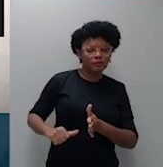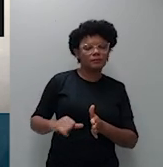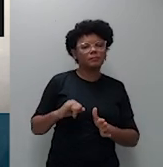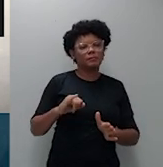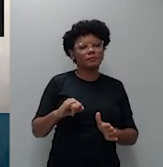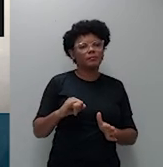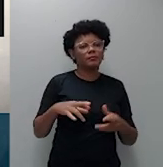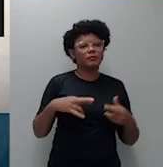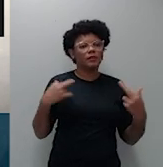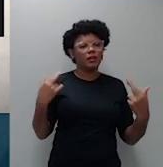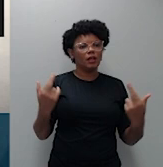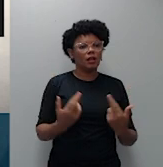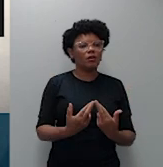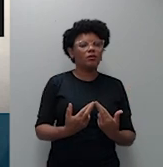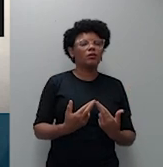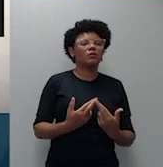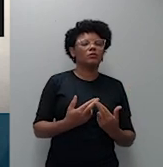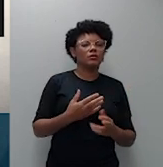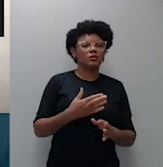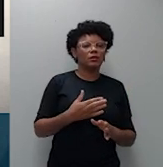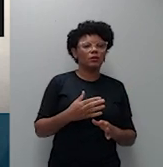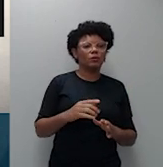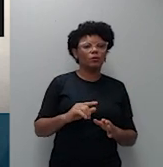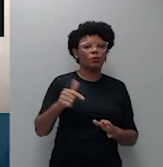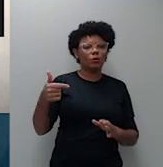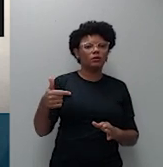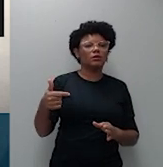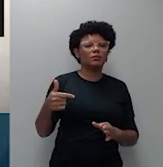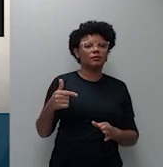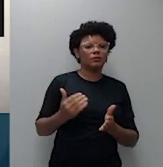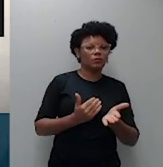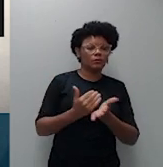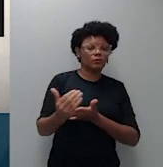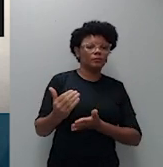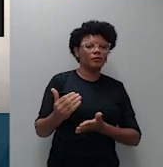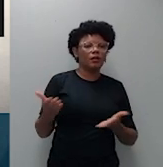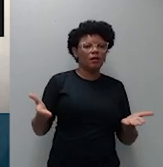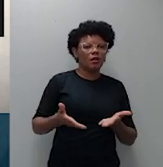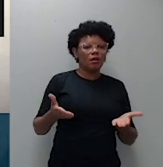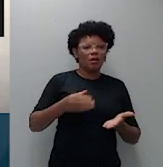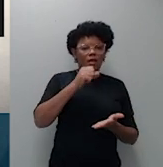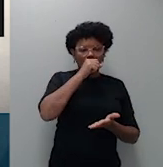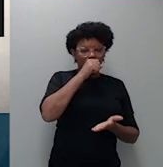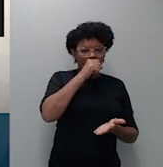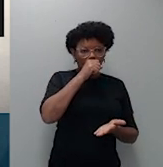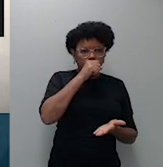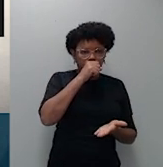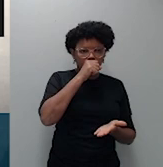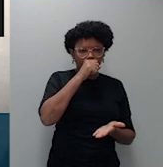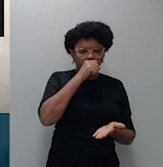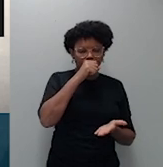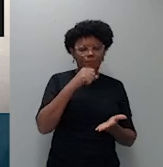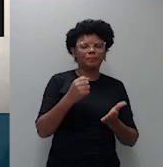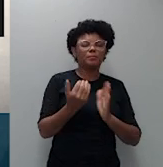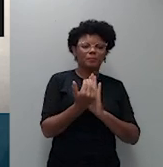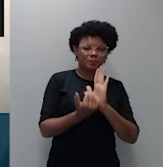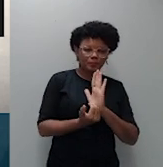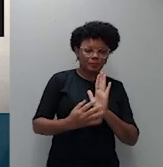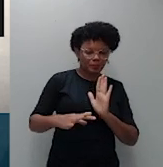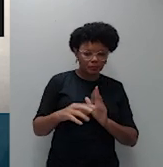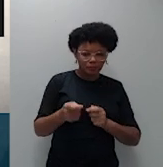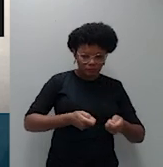ou não no começo mas por enquanto acho que nossa falta tá sobre controle